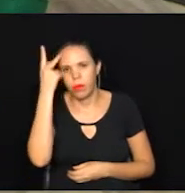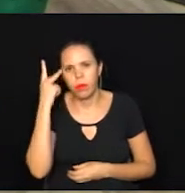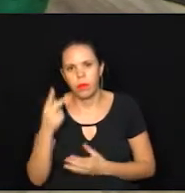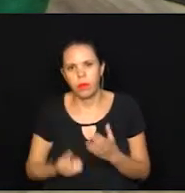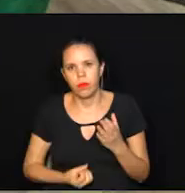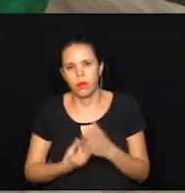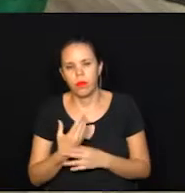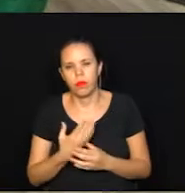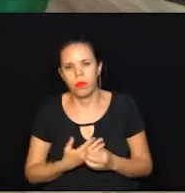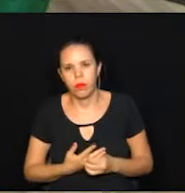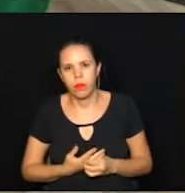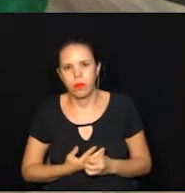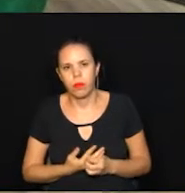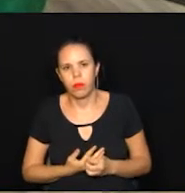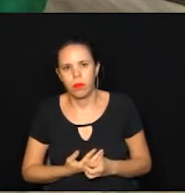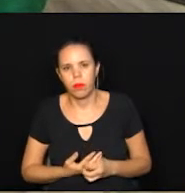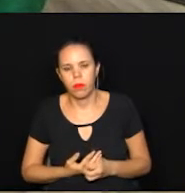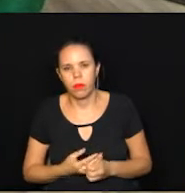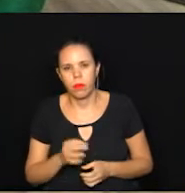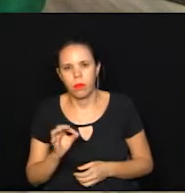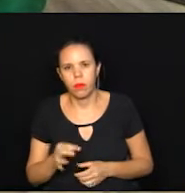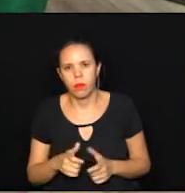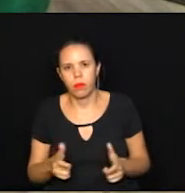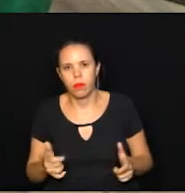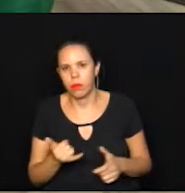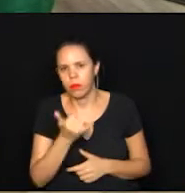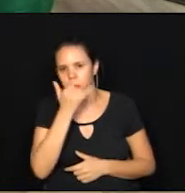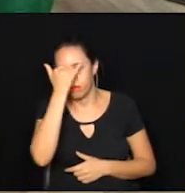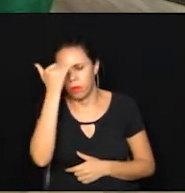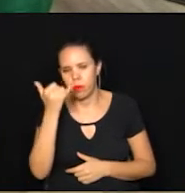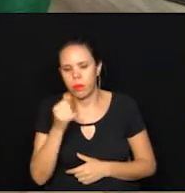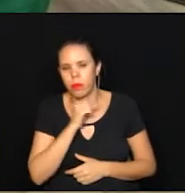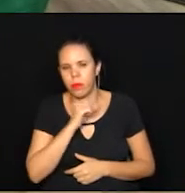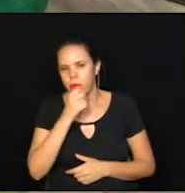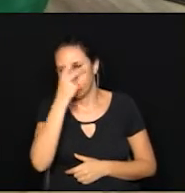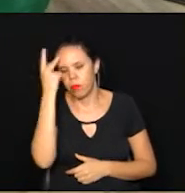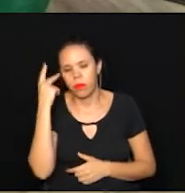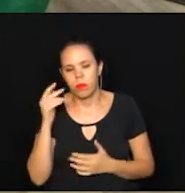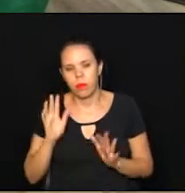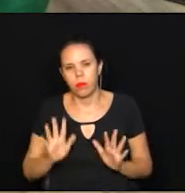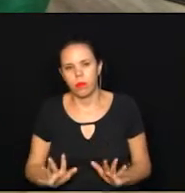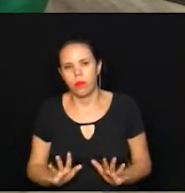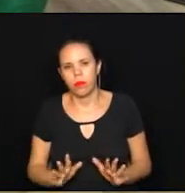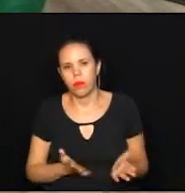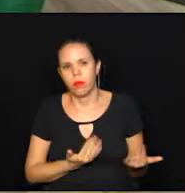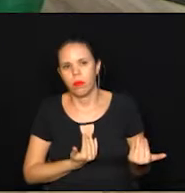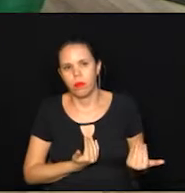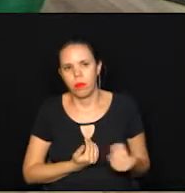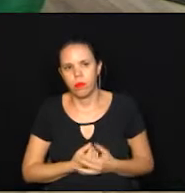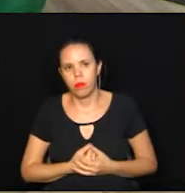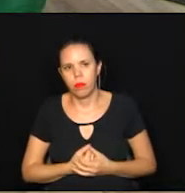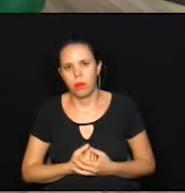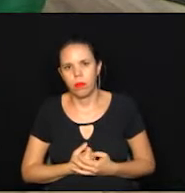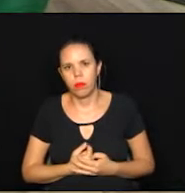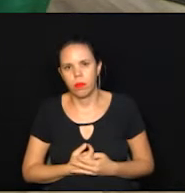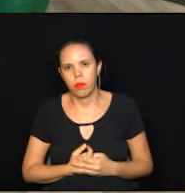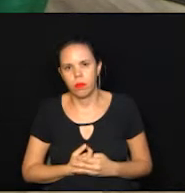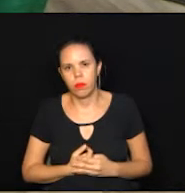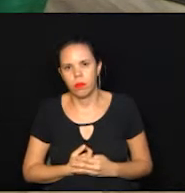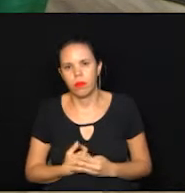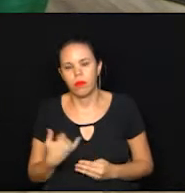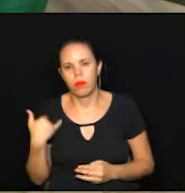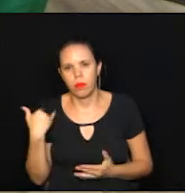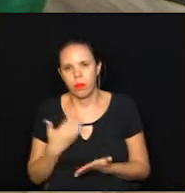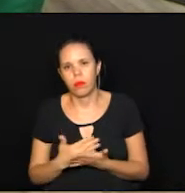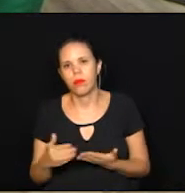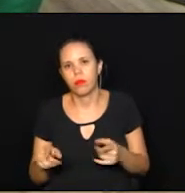acontece? Ainda, com certeza, tem maior letalidade nos idosos, mas os jovens, né, ainda a meia-idade,